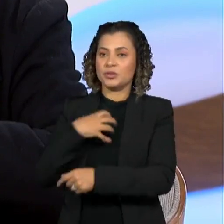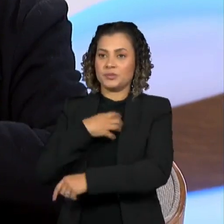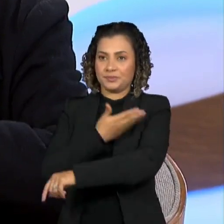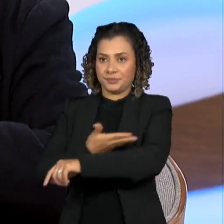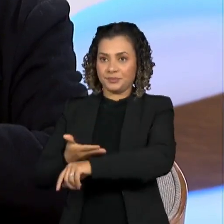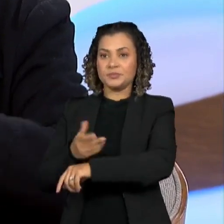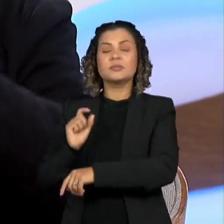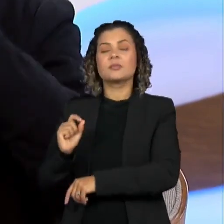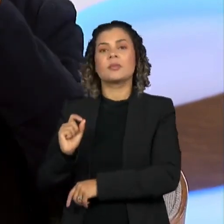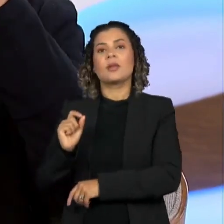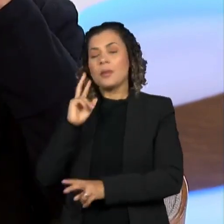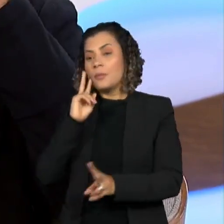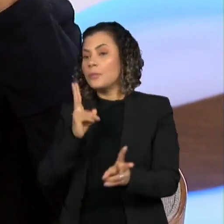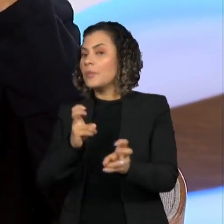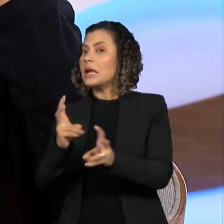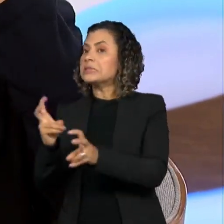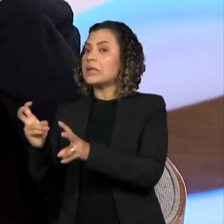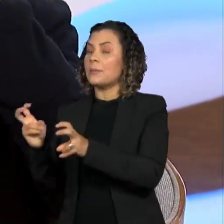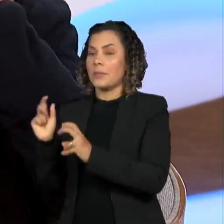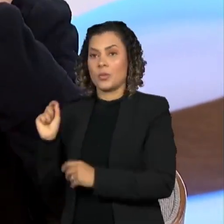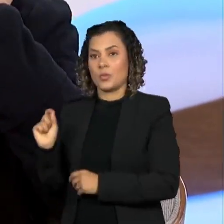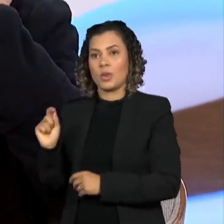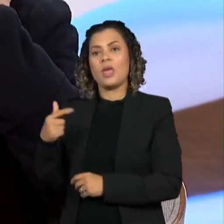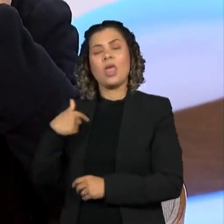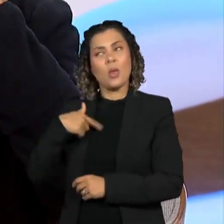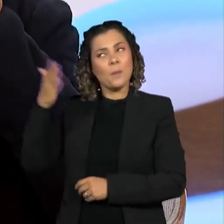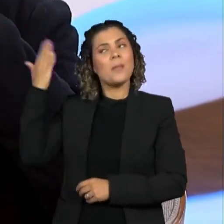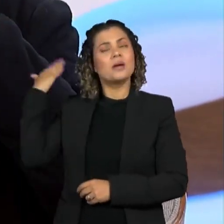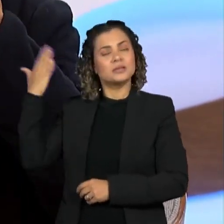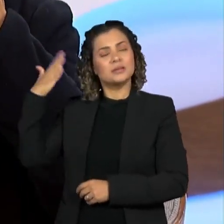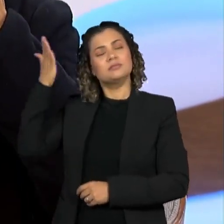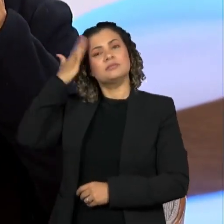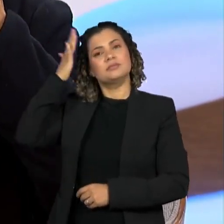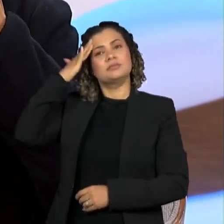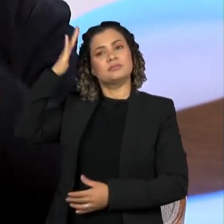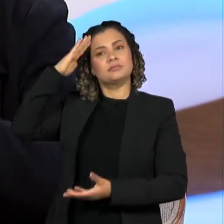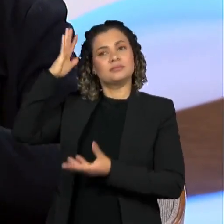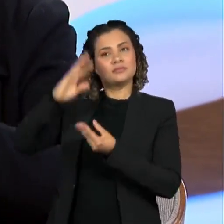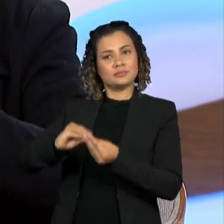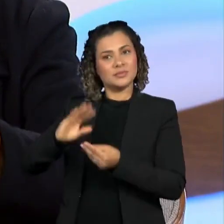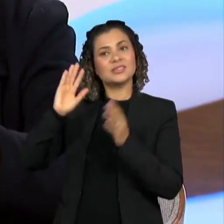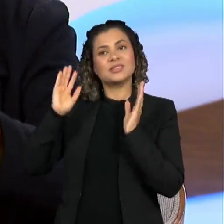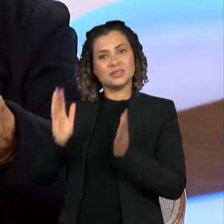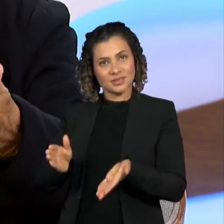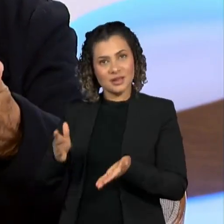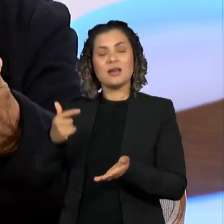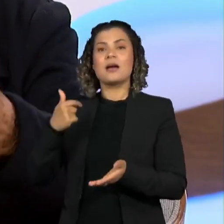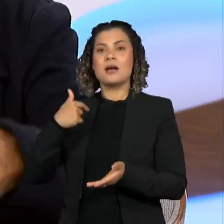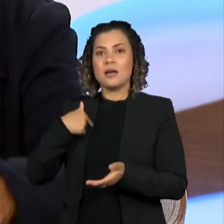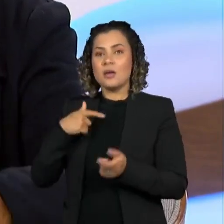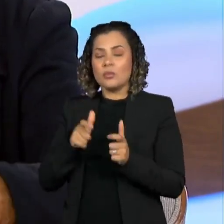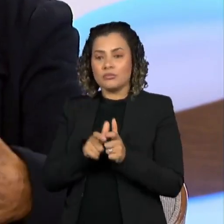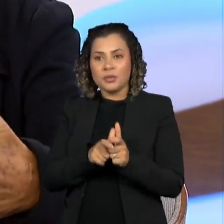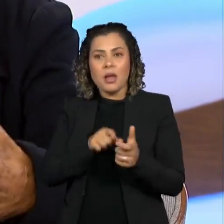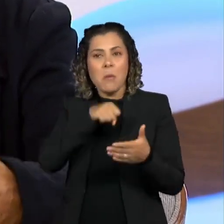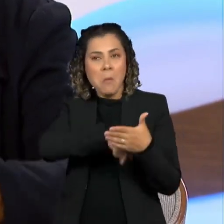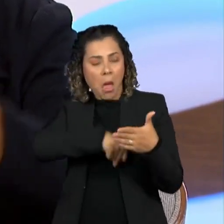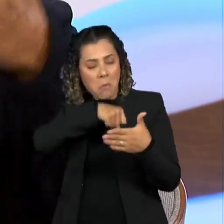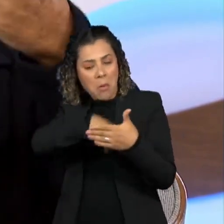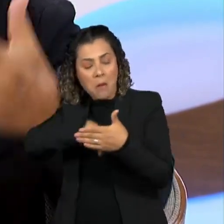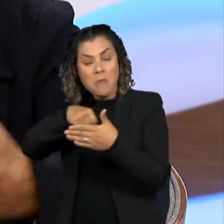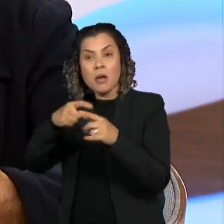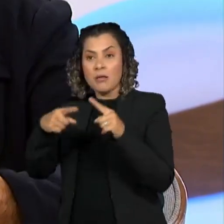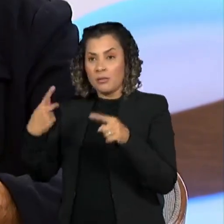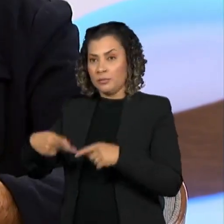com muita nitidez aliás uma nitidez que eu já tinha como lutador de causas minoritárias é